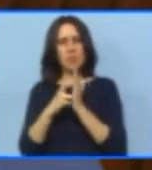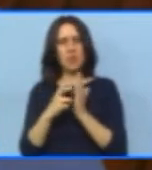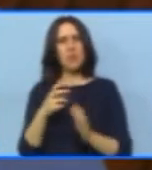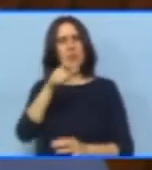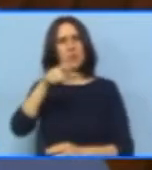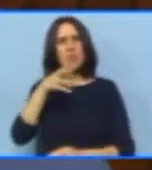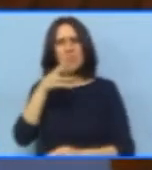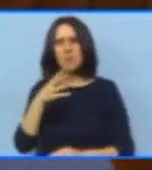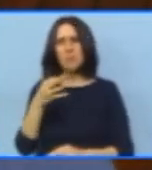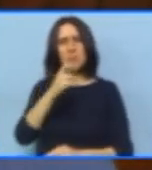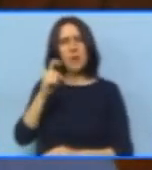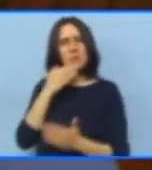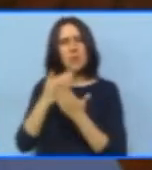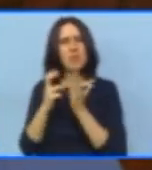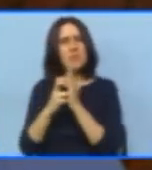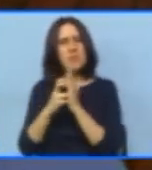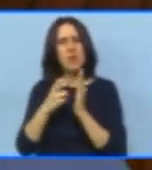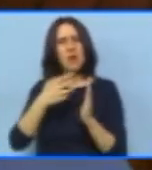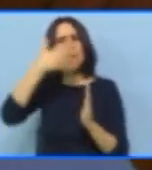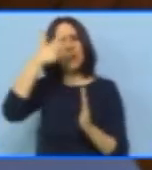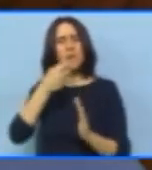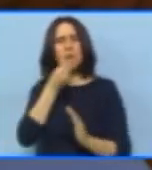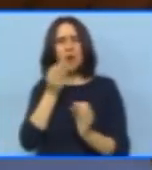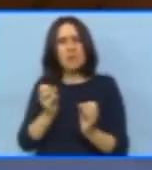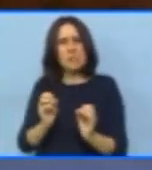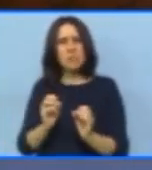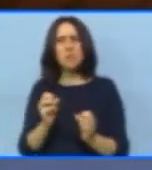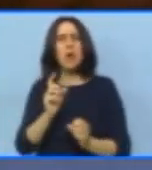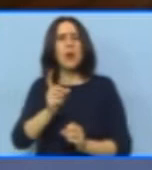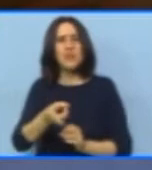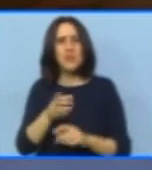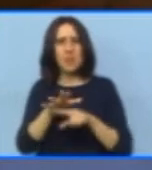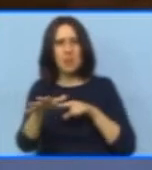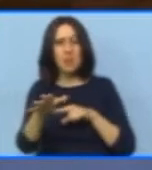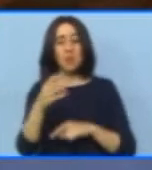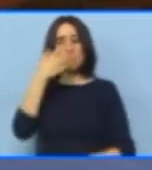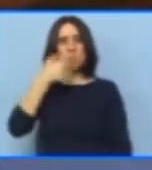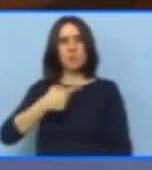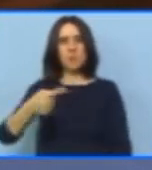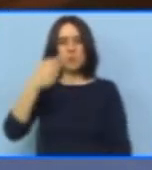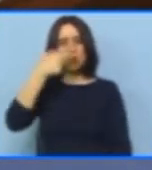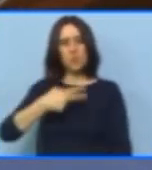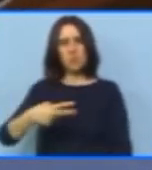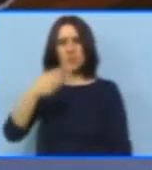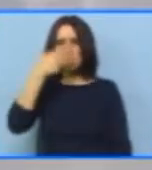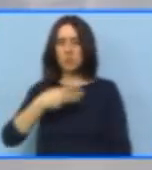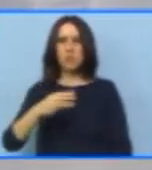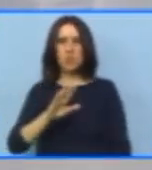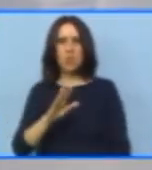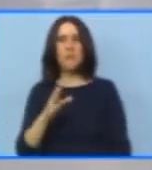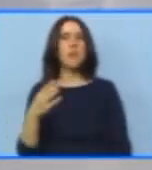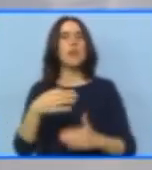Que efeitos é que isto tem? Estávamos numa semana, ou 2 ou 3 semanas, em que os líderes